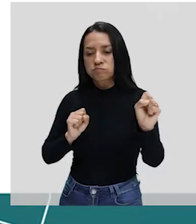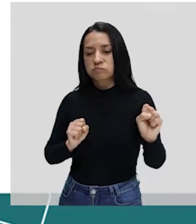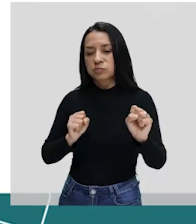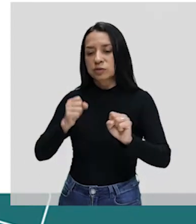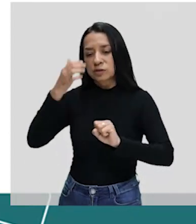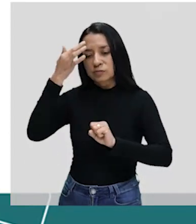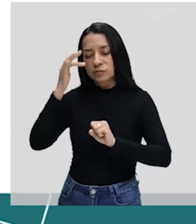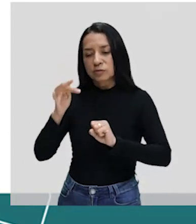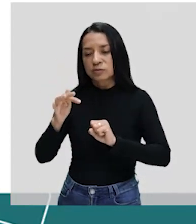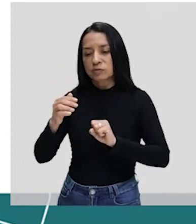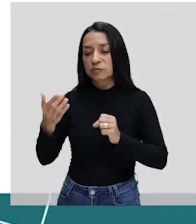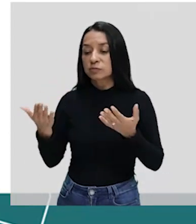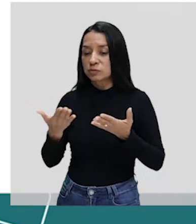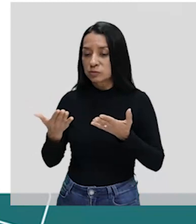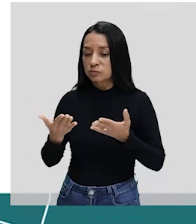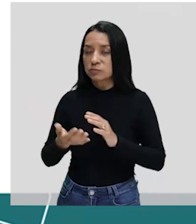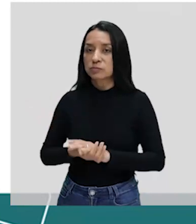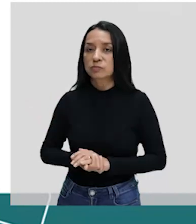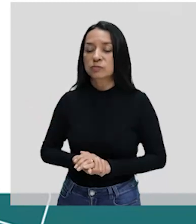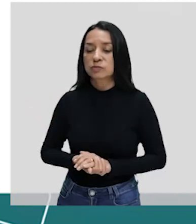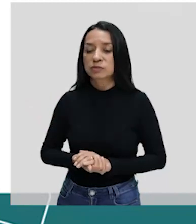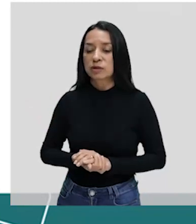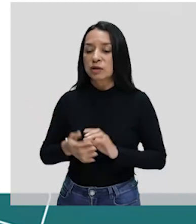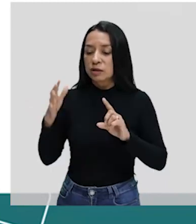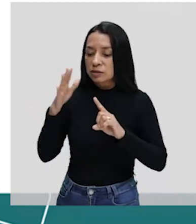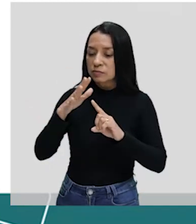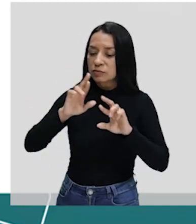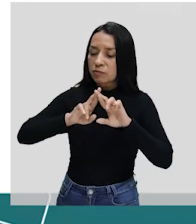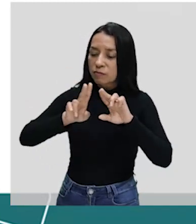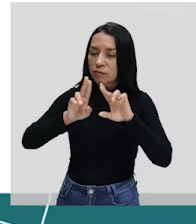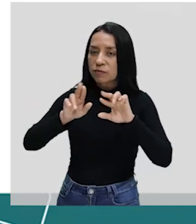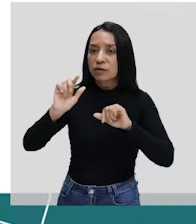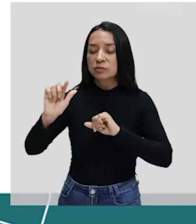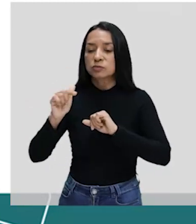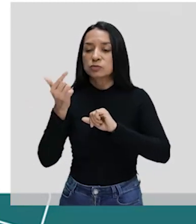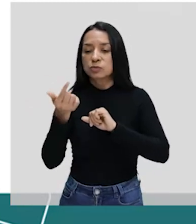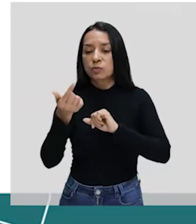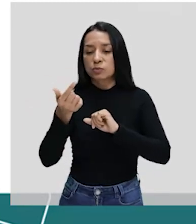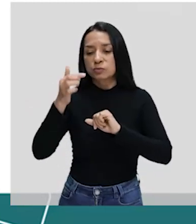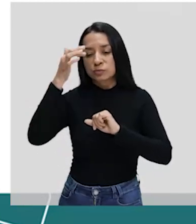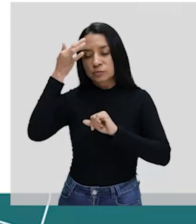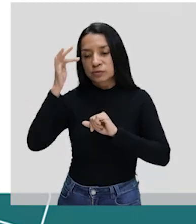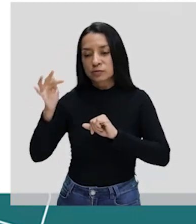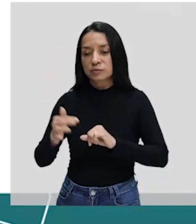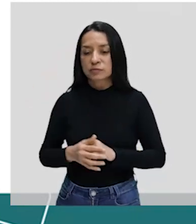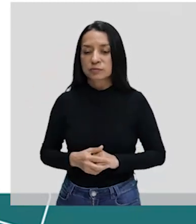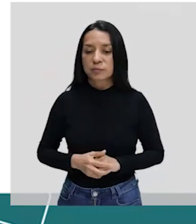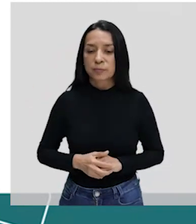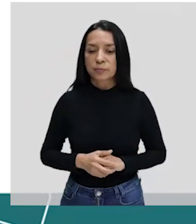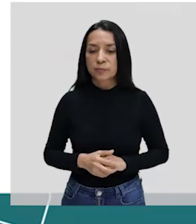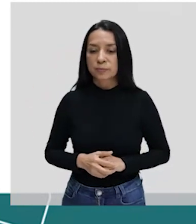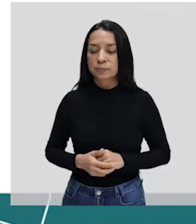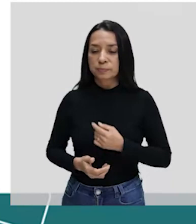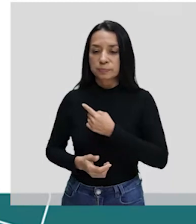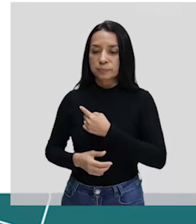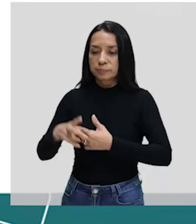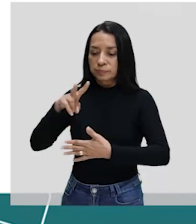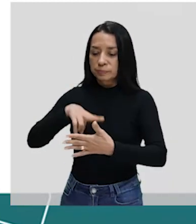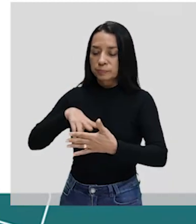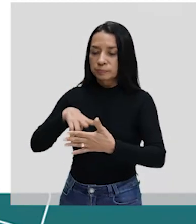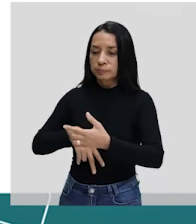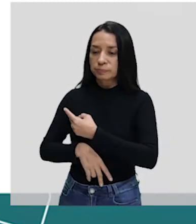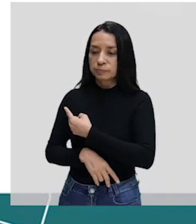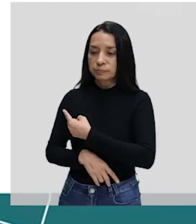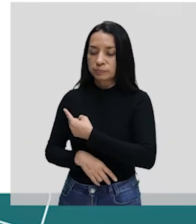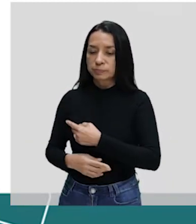Ele influenciou vários outros pensadores. Nós temos: em que consiste a nossa ideia de